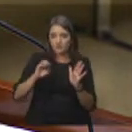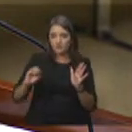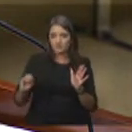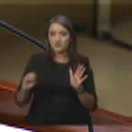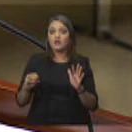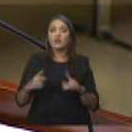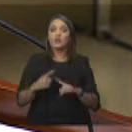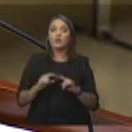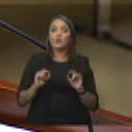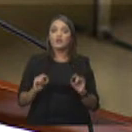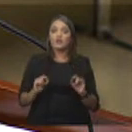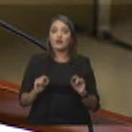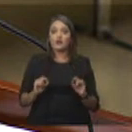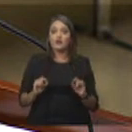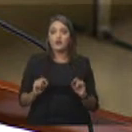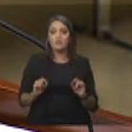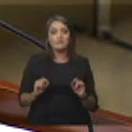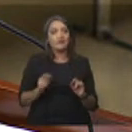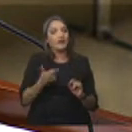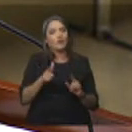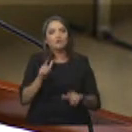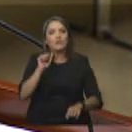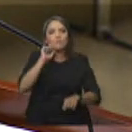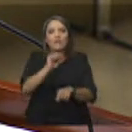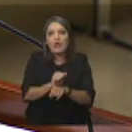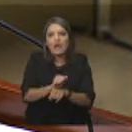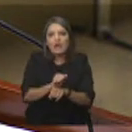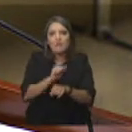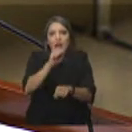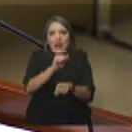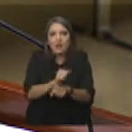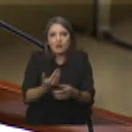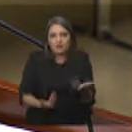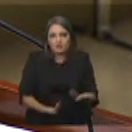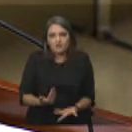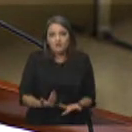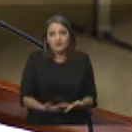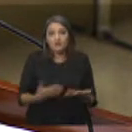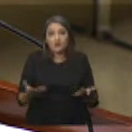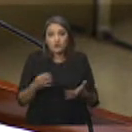para que possamos não ter a interrupção desse serviço. Se nós tivermos a